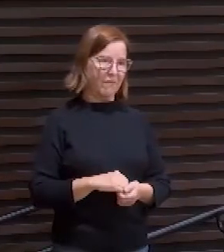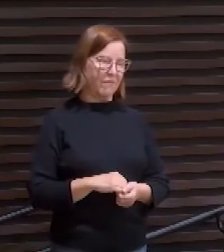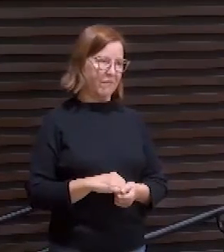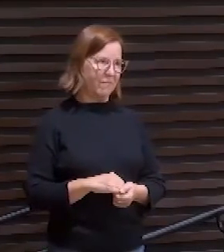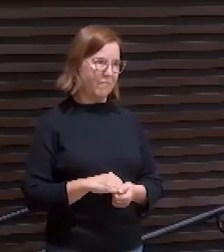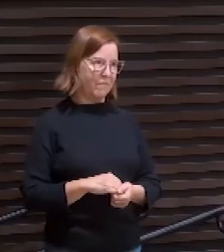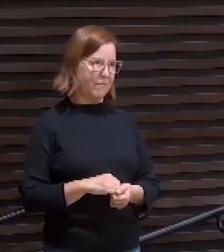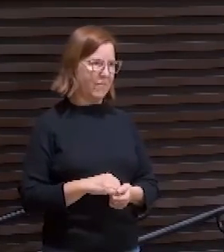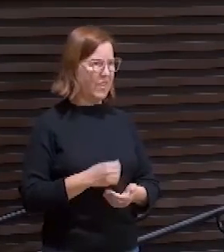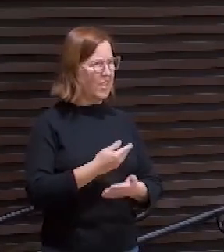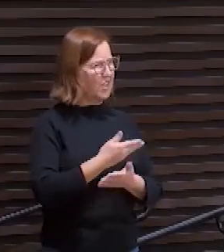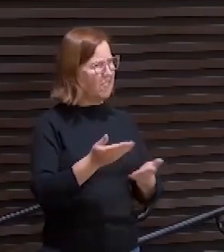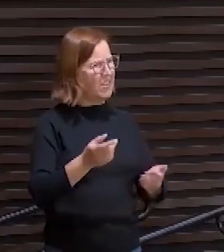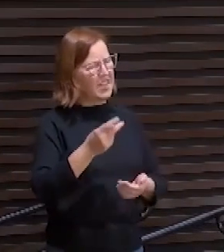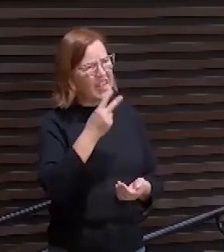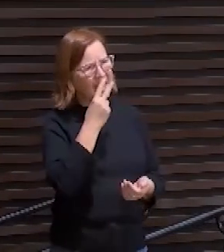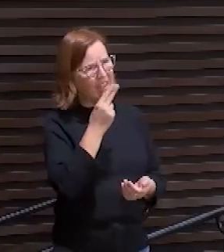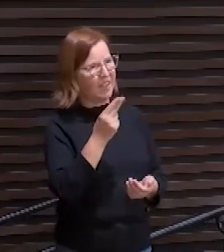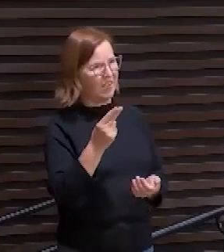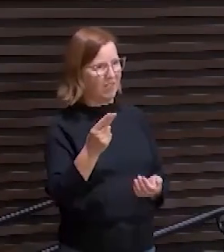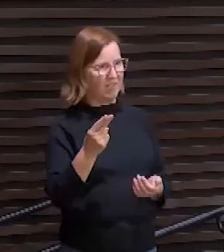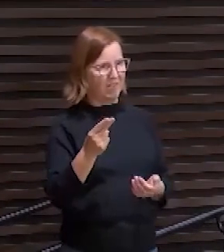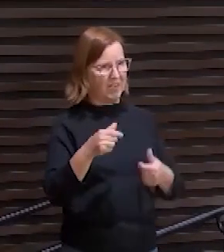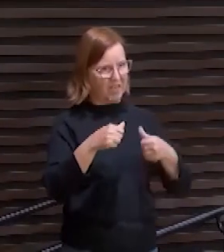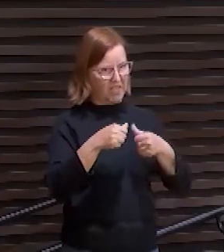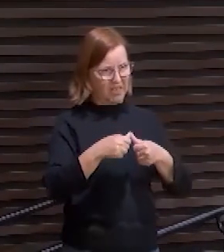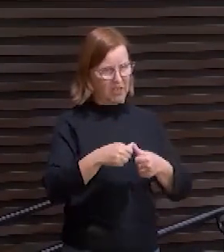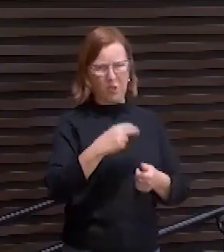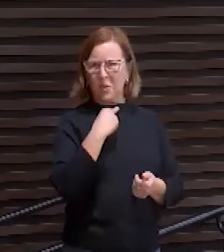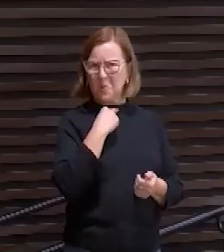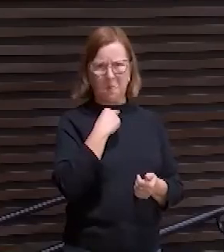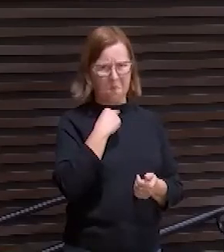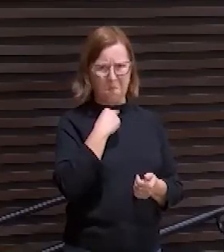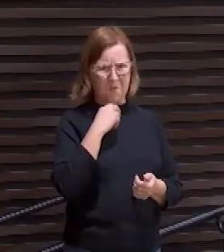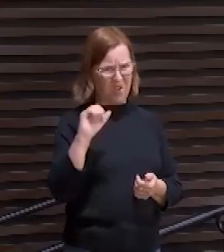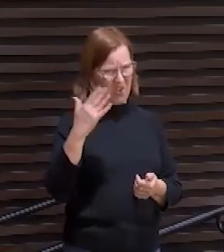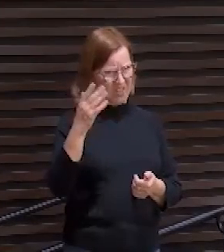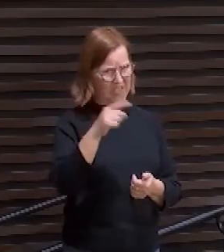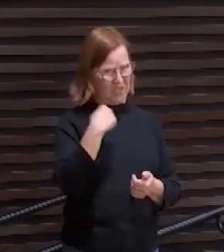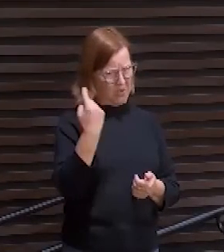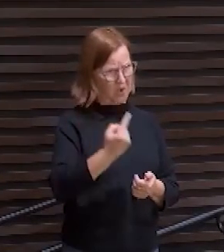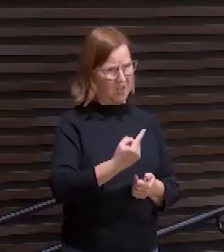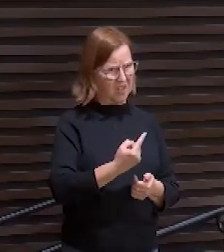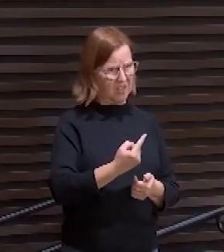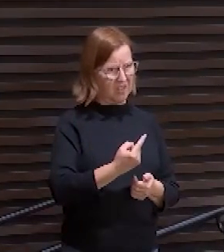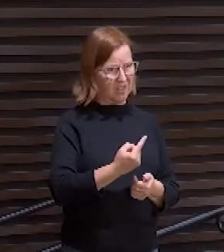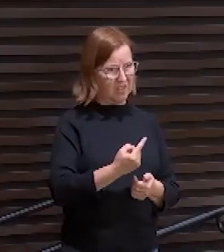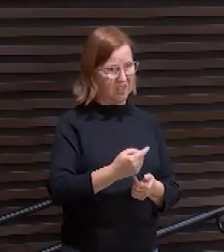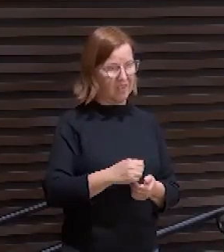E vocês acham que isso não pode acontecer conosco?